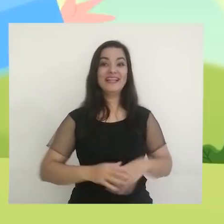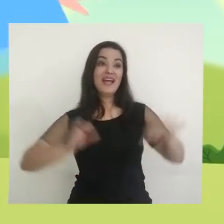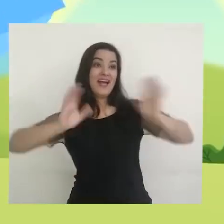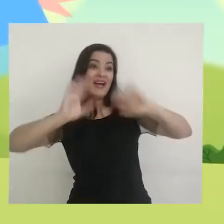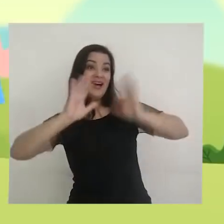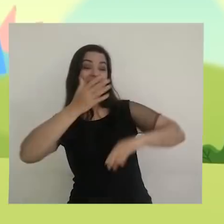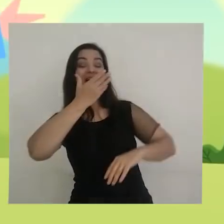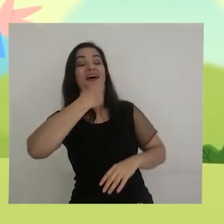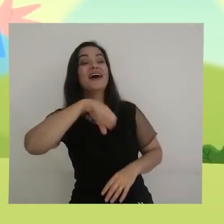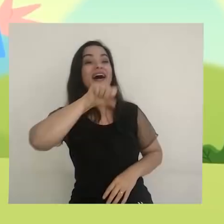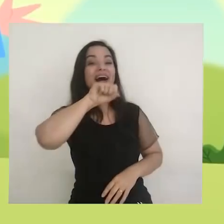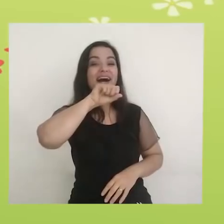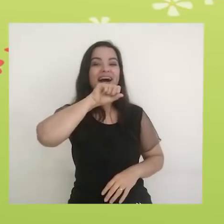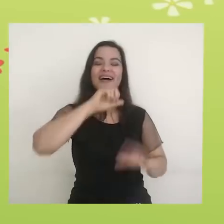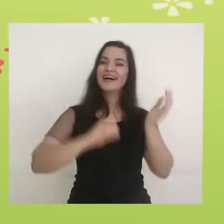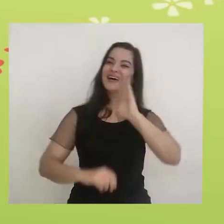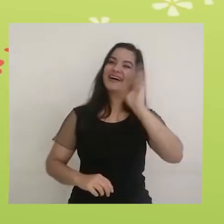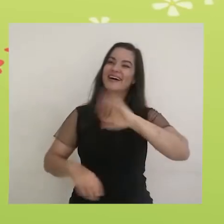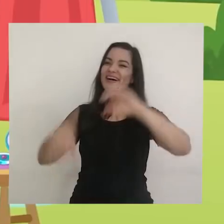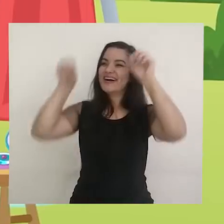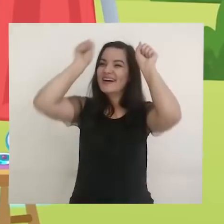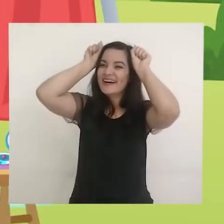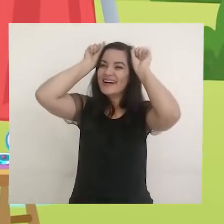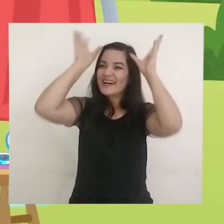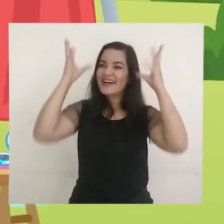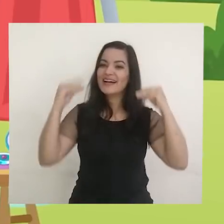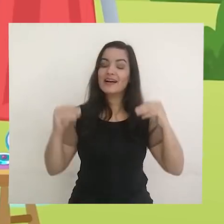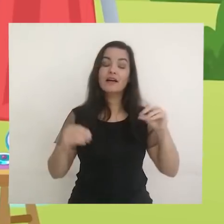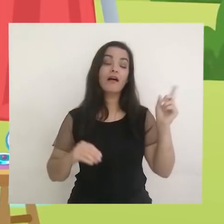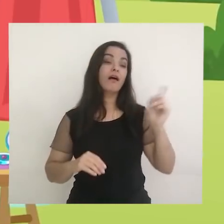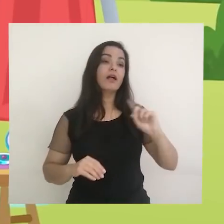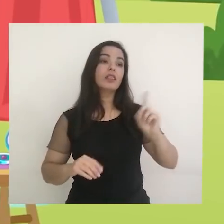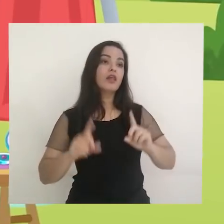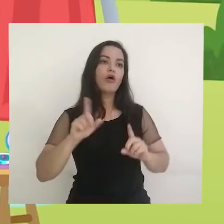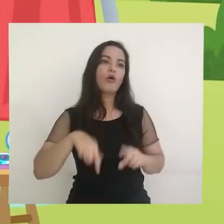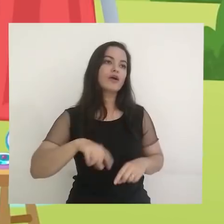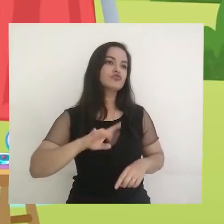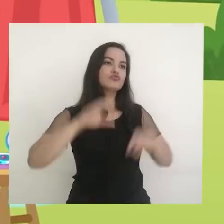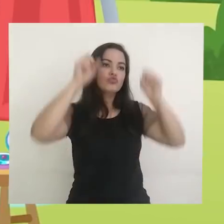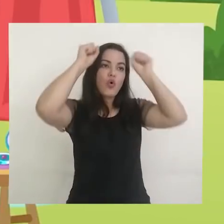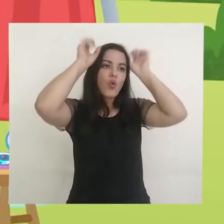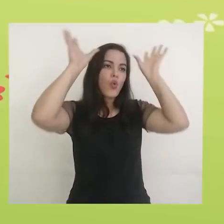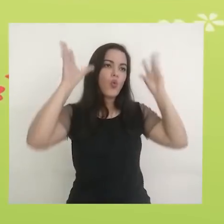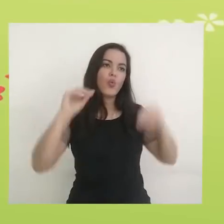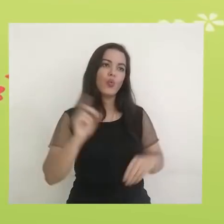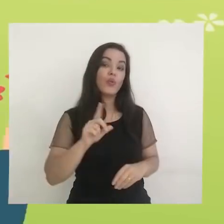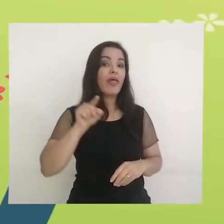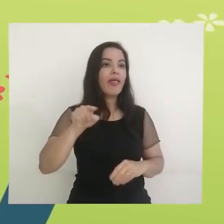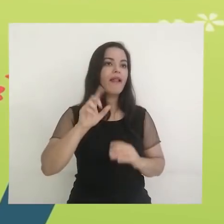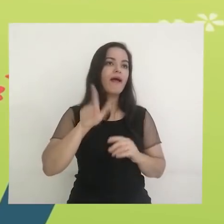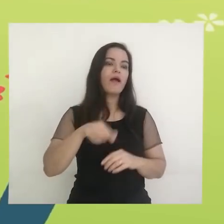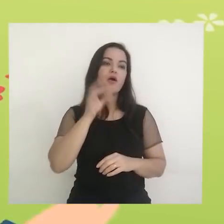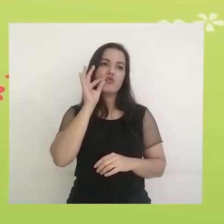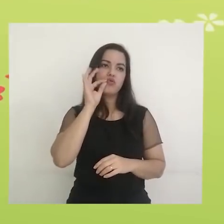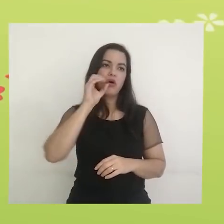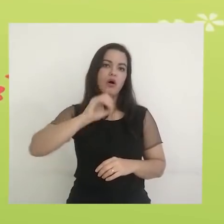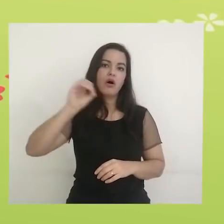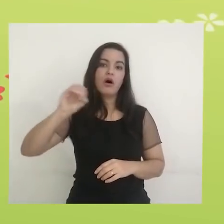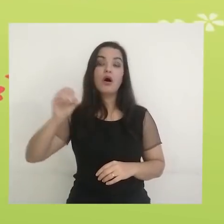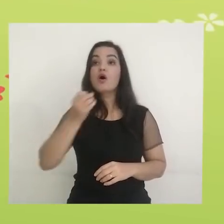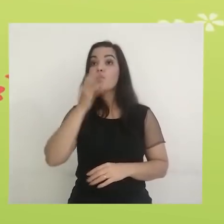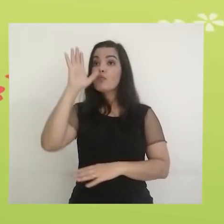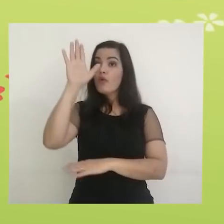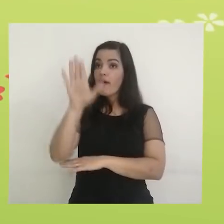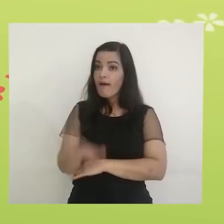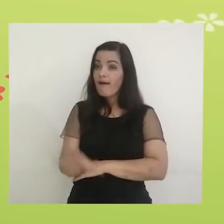Oi, papai! Oi, Luna! Não é Luna, pai, é uma bolha. Oh, claro! Uma boa